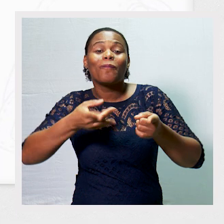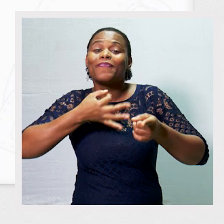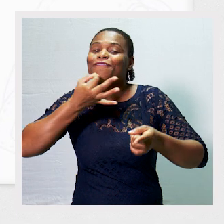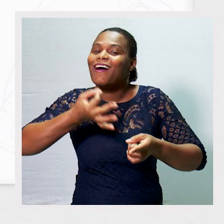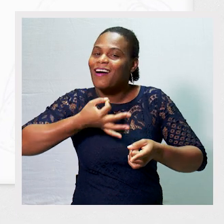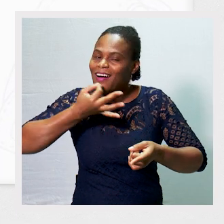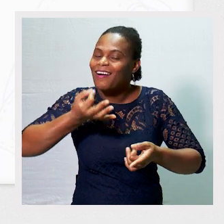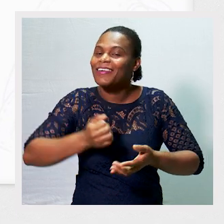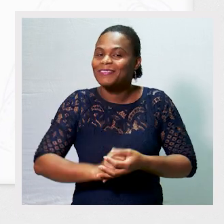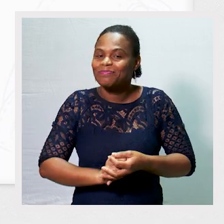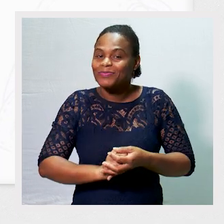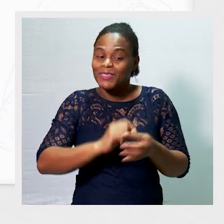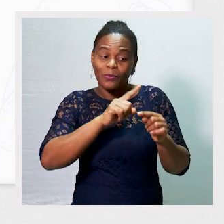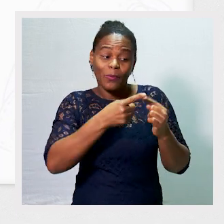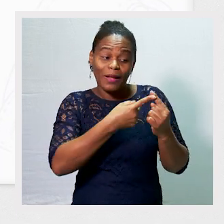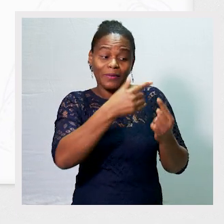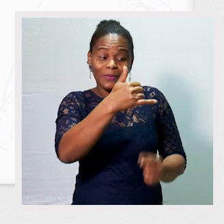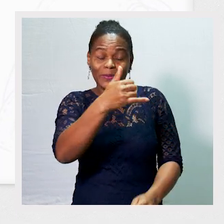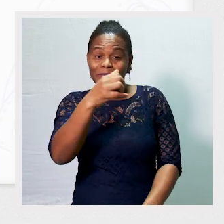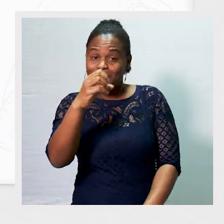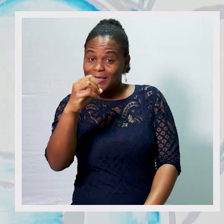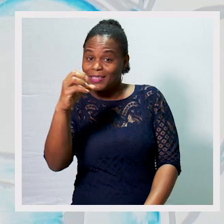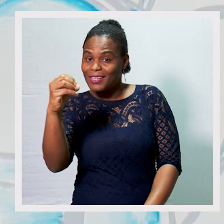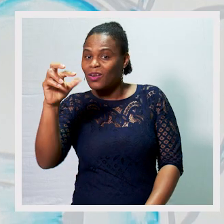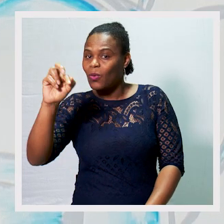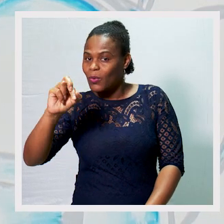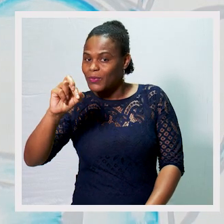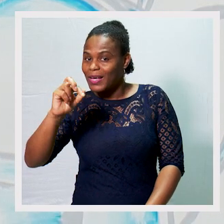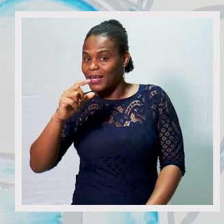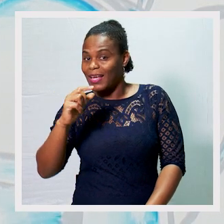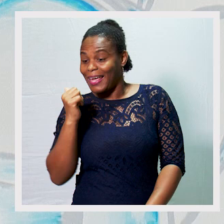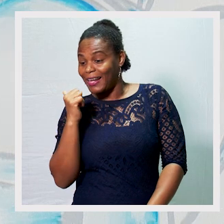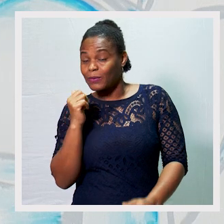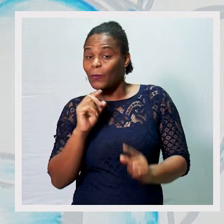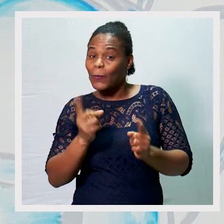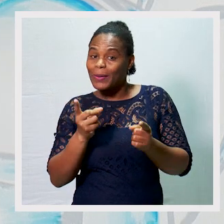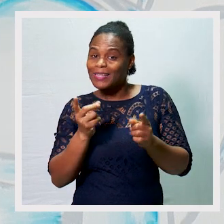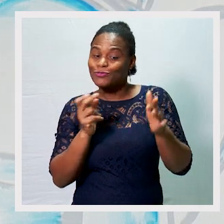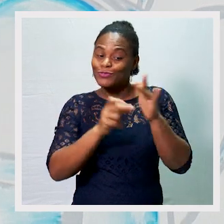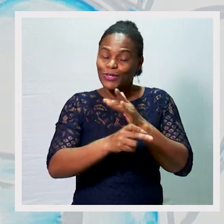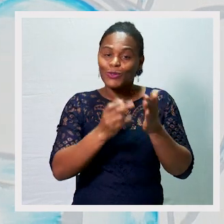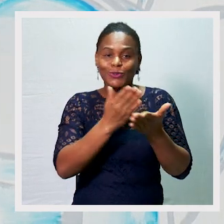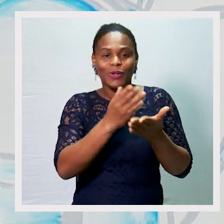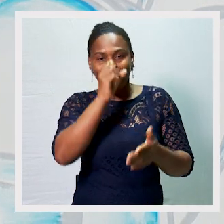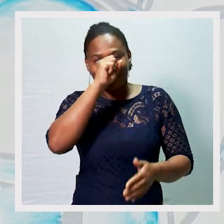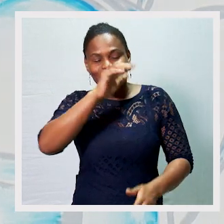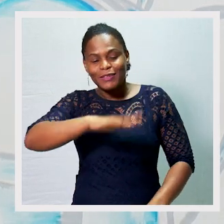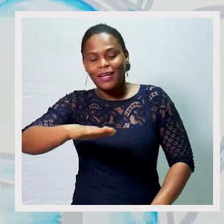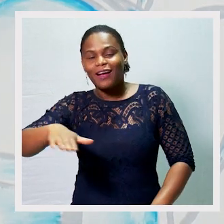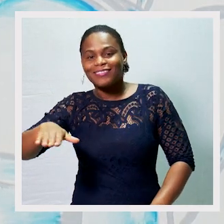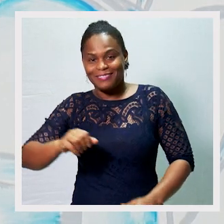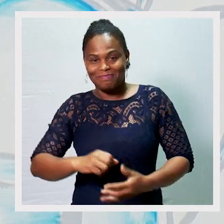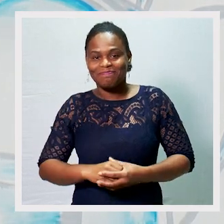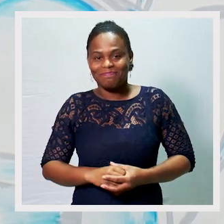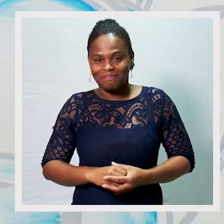entrou para o jardim de infância. Em 2009, como já tínhamos visto, não houve assim nada